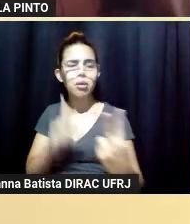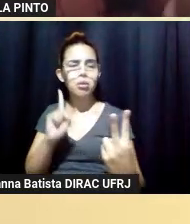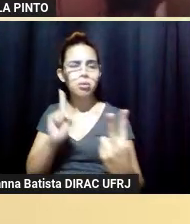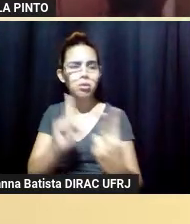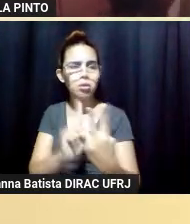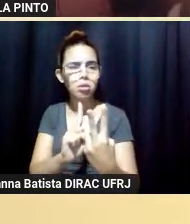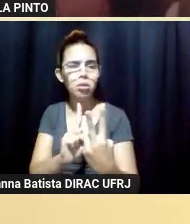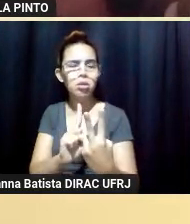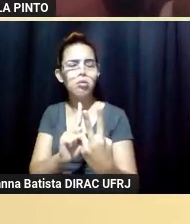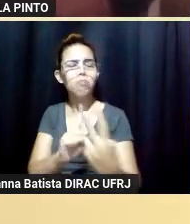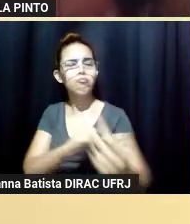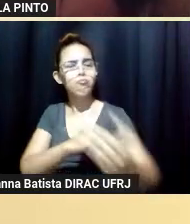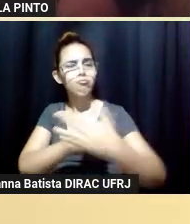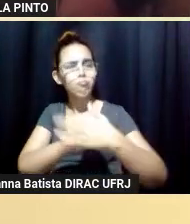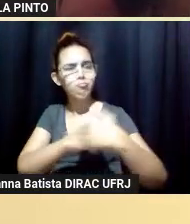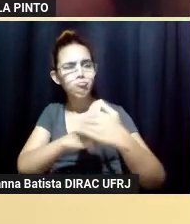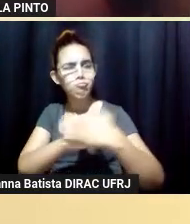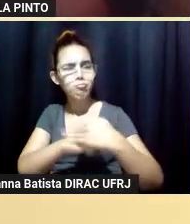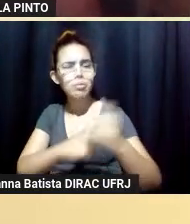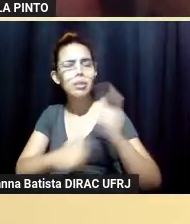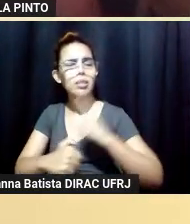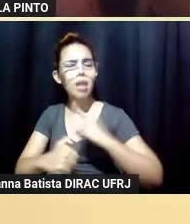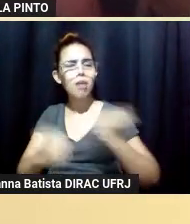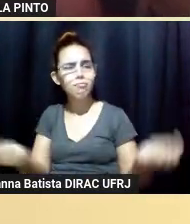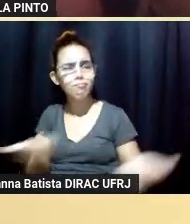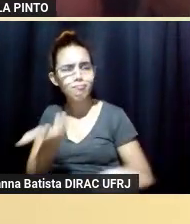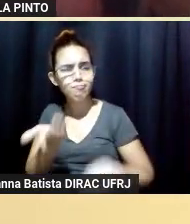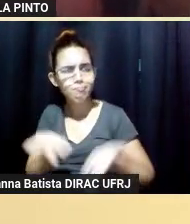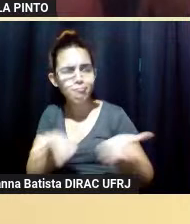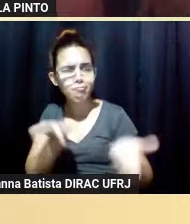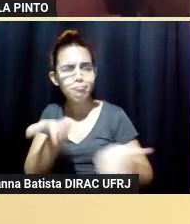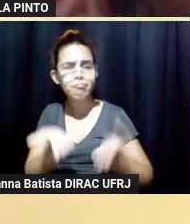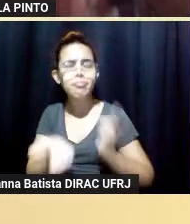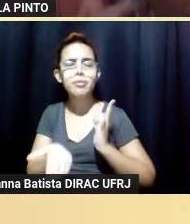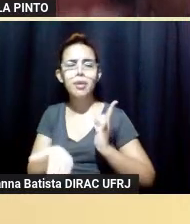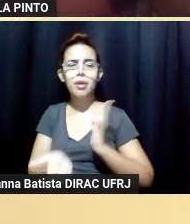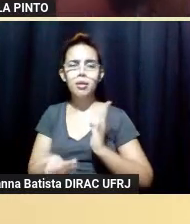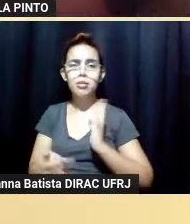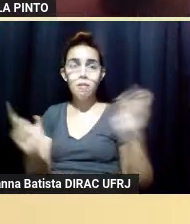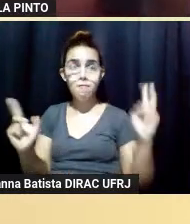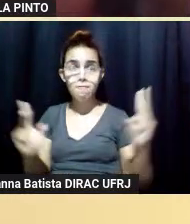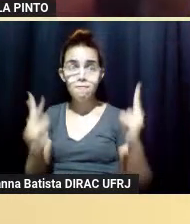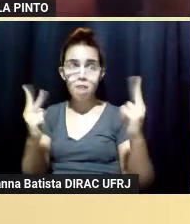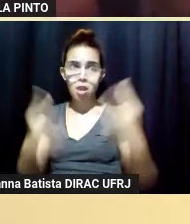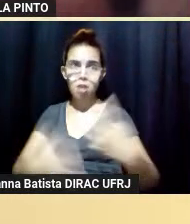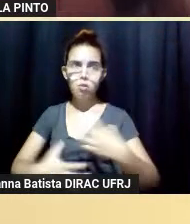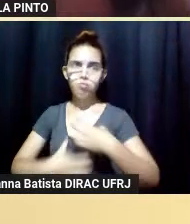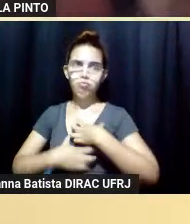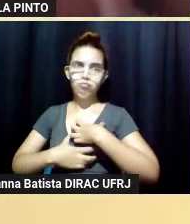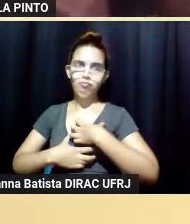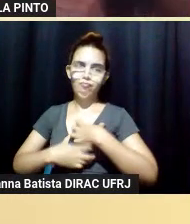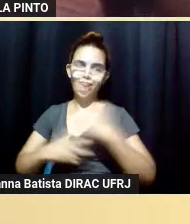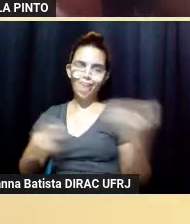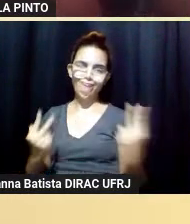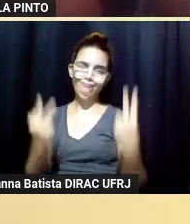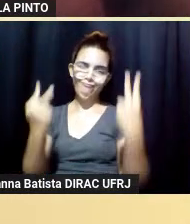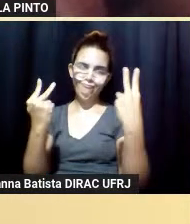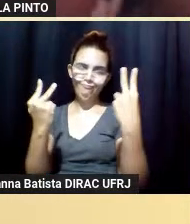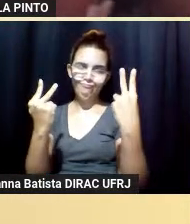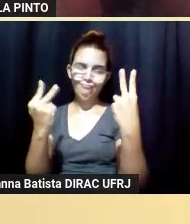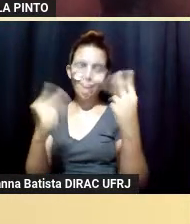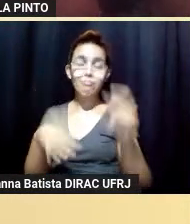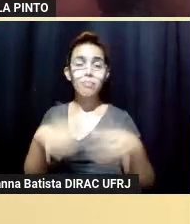sentir valorizado e importante naquela casa, né? E foi assim que eu me senti. Seguindo esse